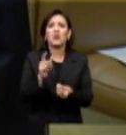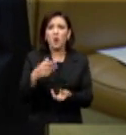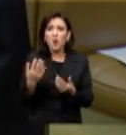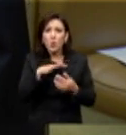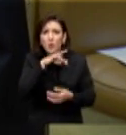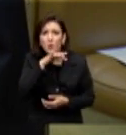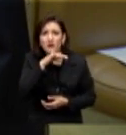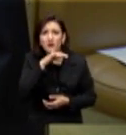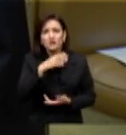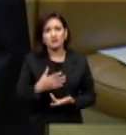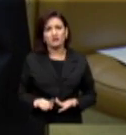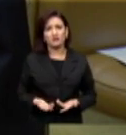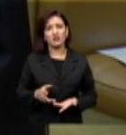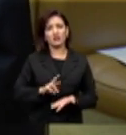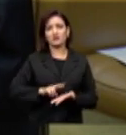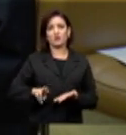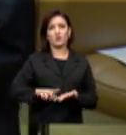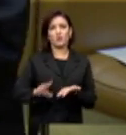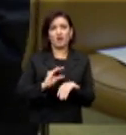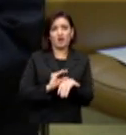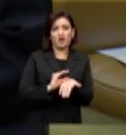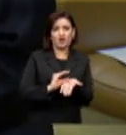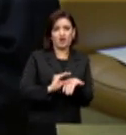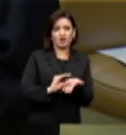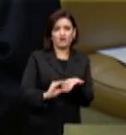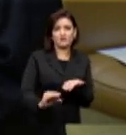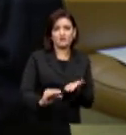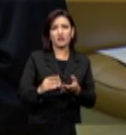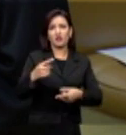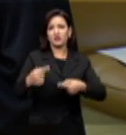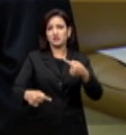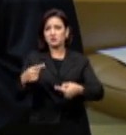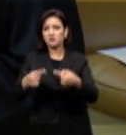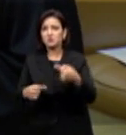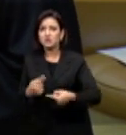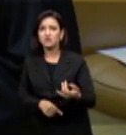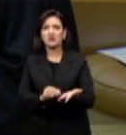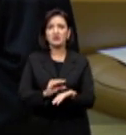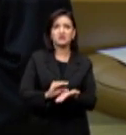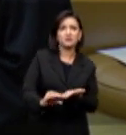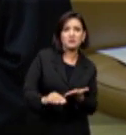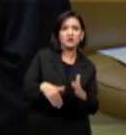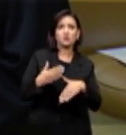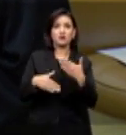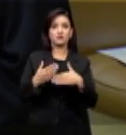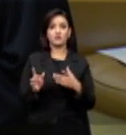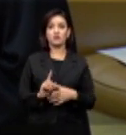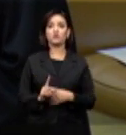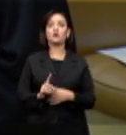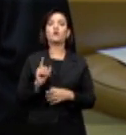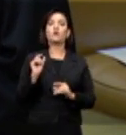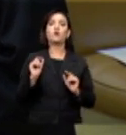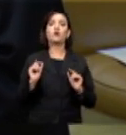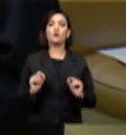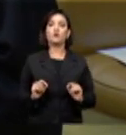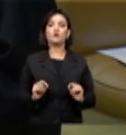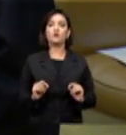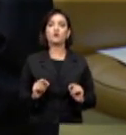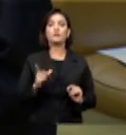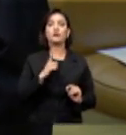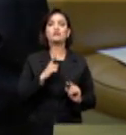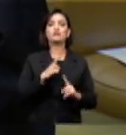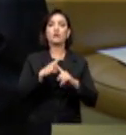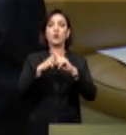de investimentos ou discutir investimentos ou crescimento. Trata-se de condicionar investimentos à